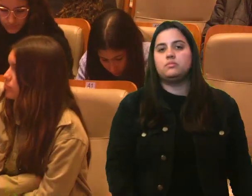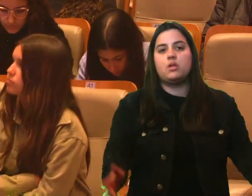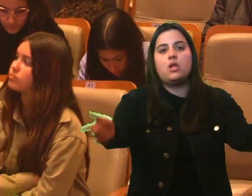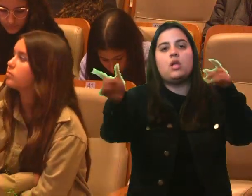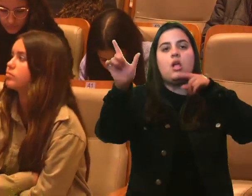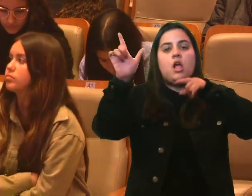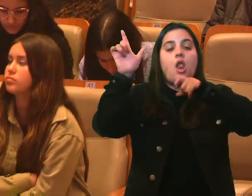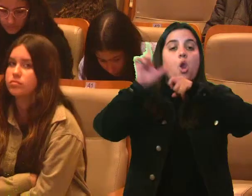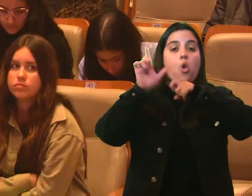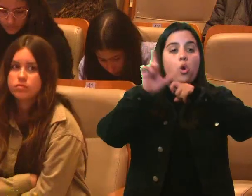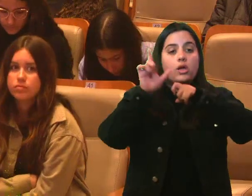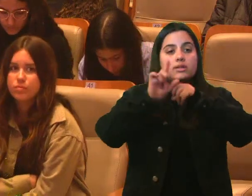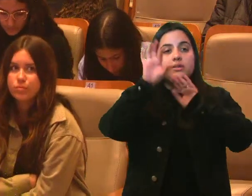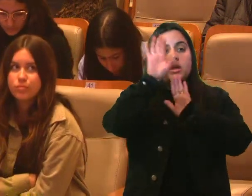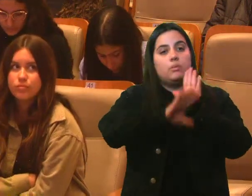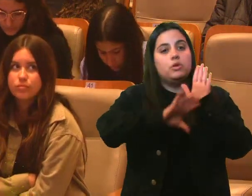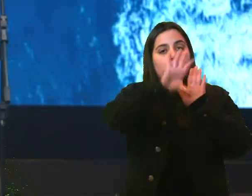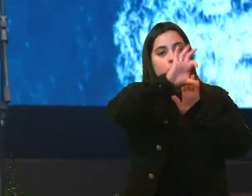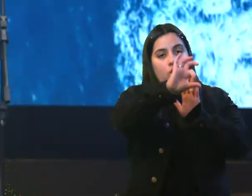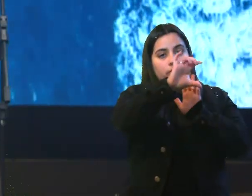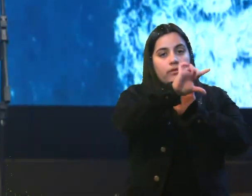Lucas 9, 23.